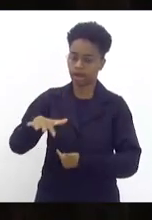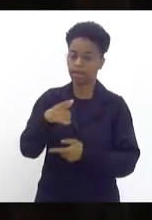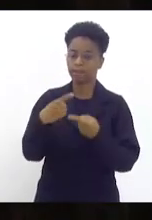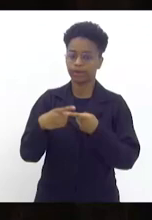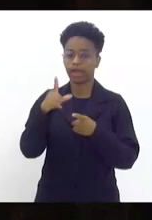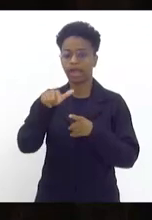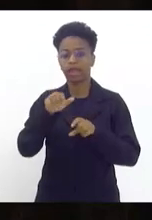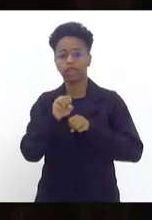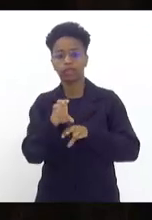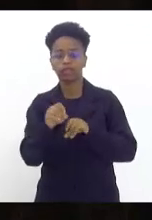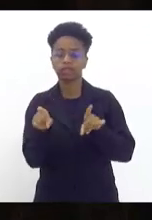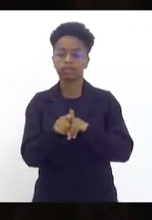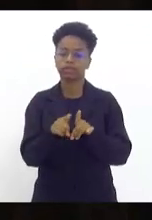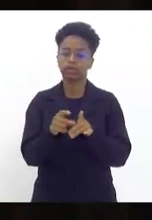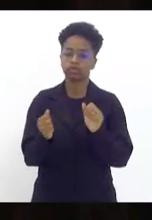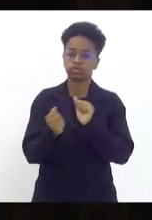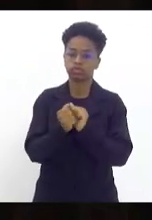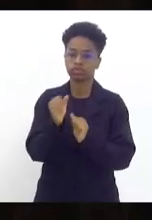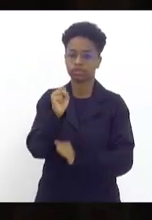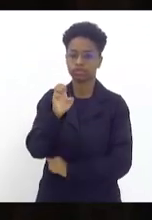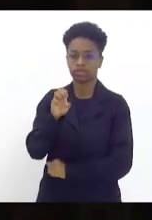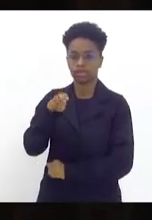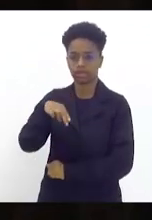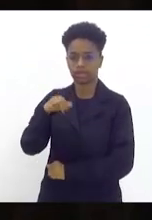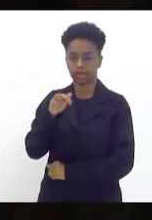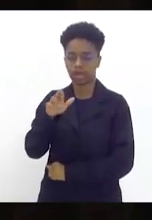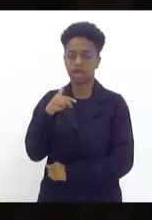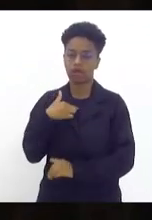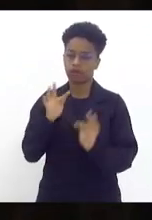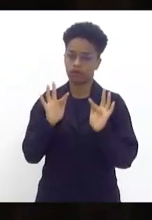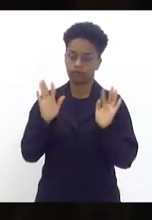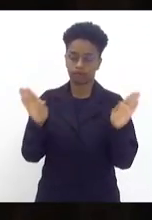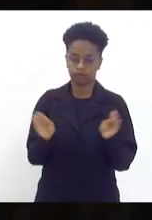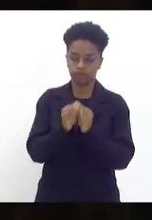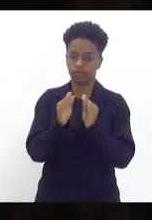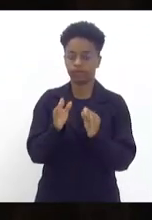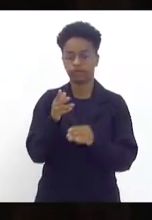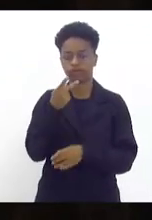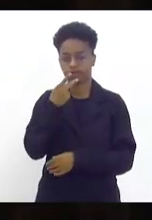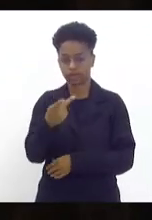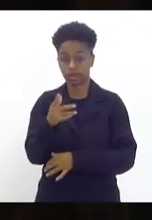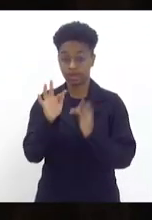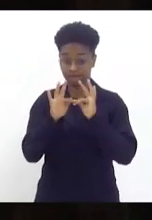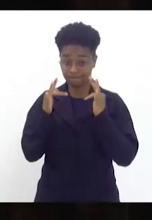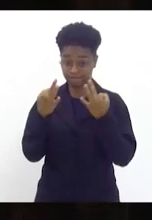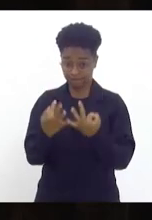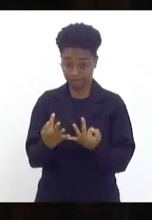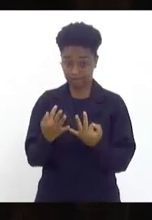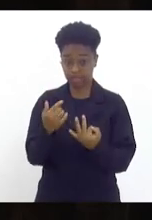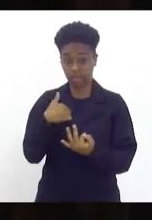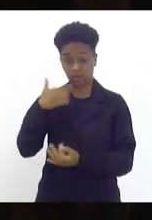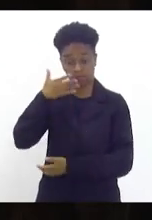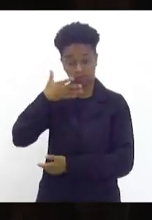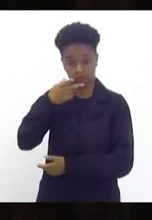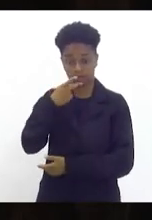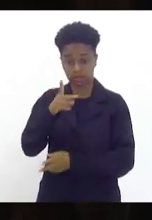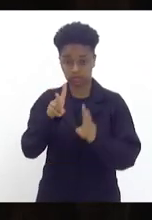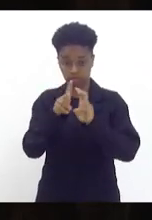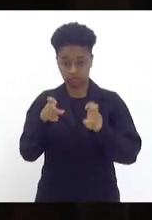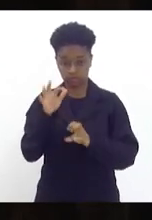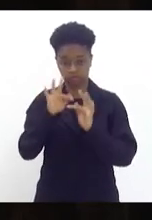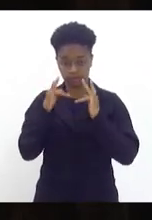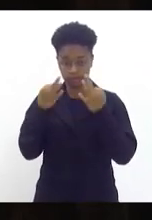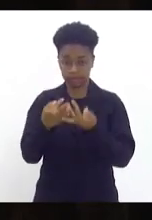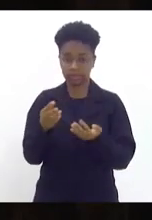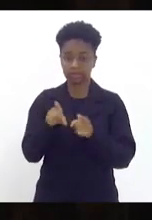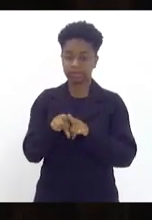educador também junto com o Senar. Eu termino falando, né, que a família, quando eu estou aqui falando em família, e todas as vezes que eu